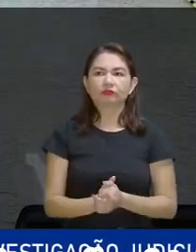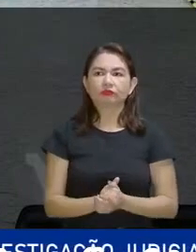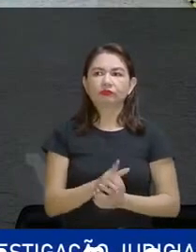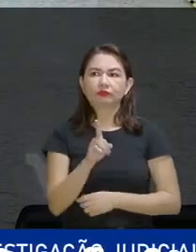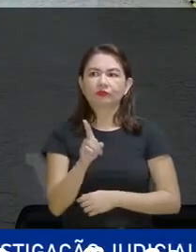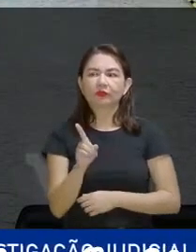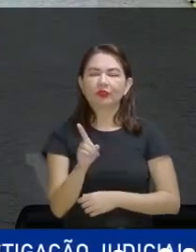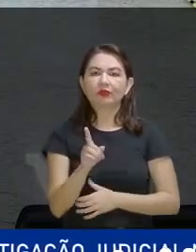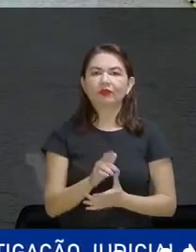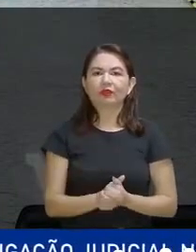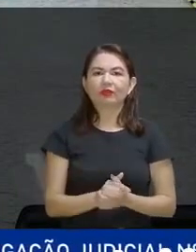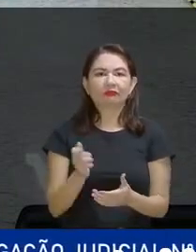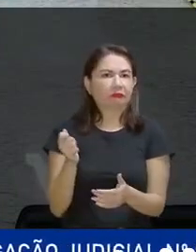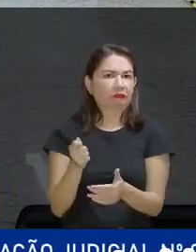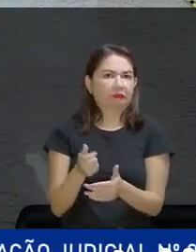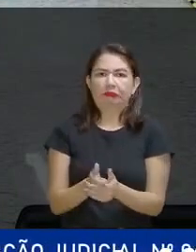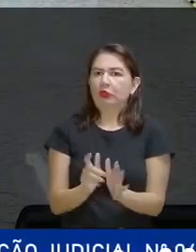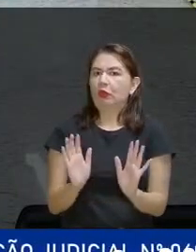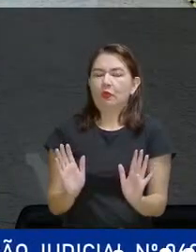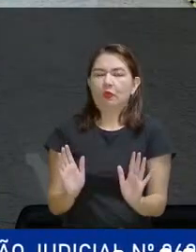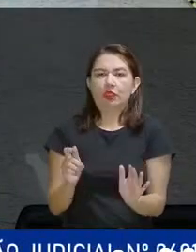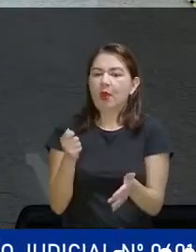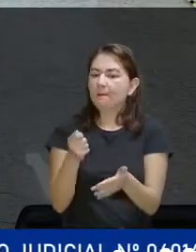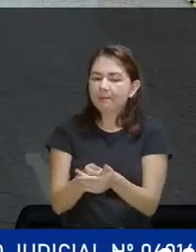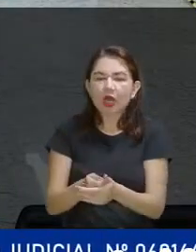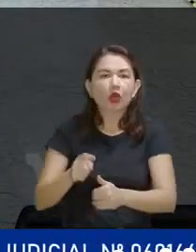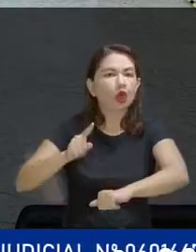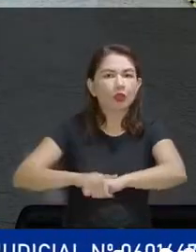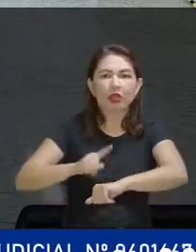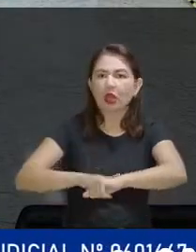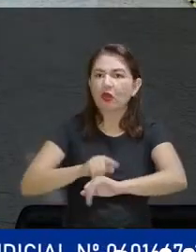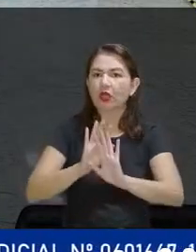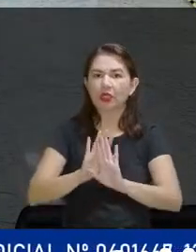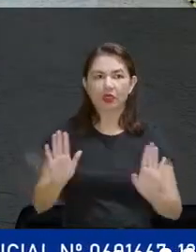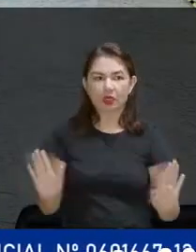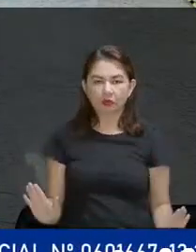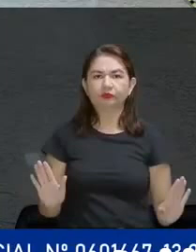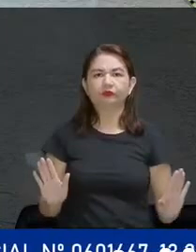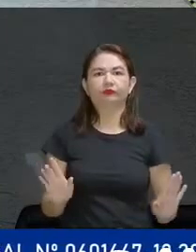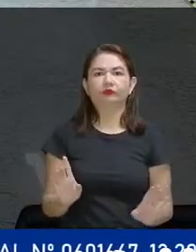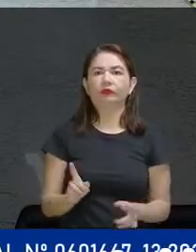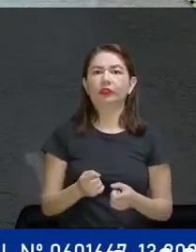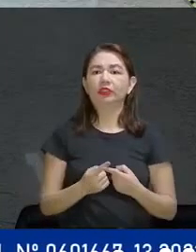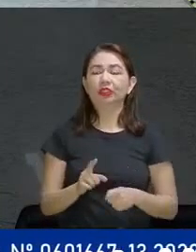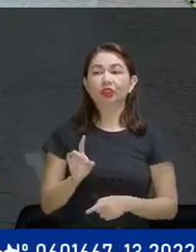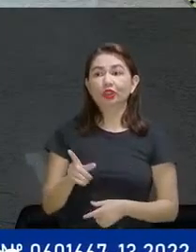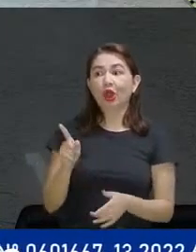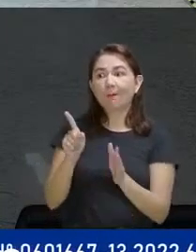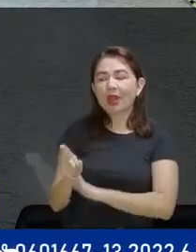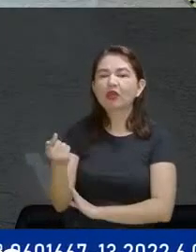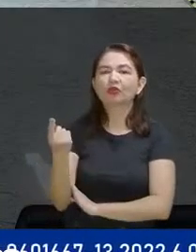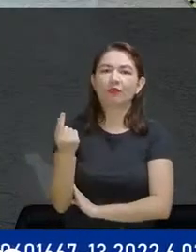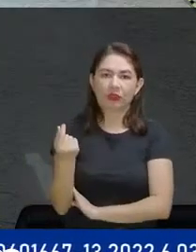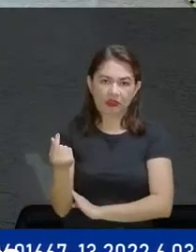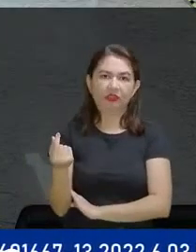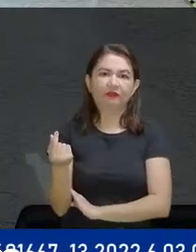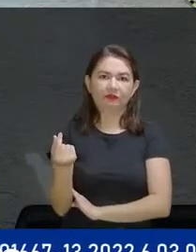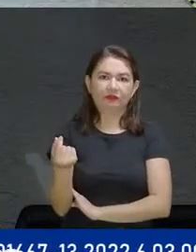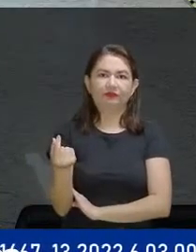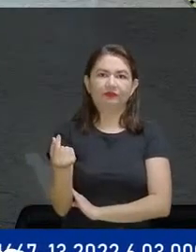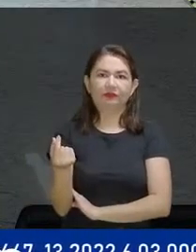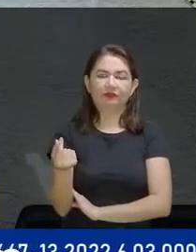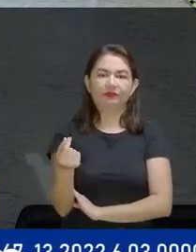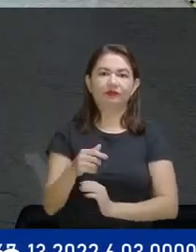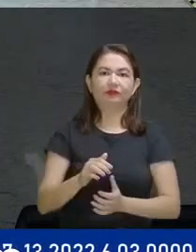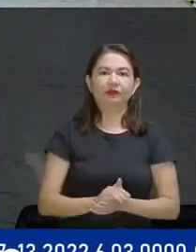distribuidora, não efetuou o pagamento naquele momento, embora tenha perguntado sobre o custo delas e recebido como resposta o valor de